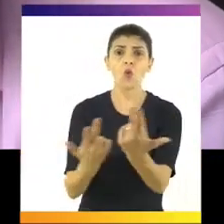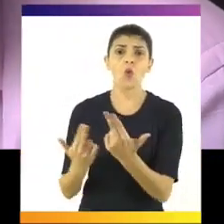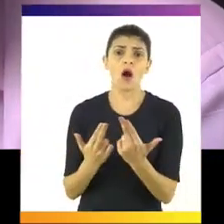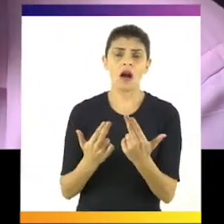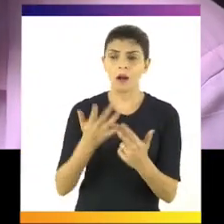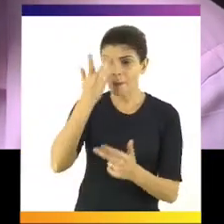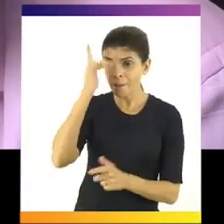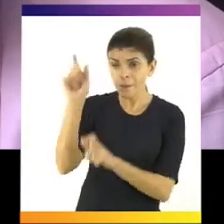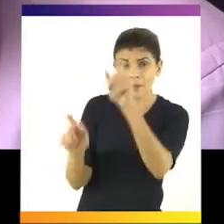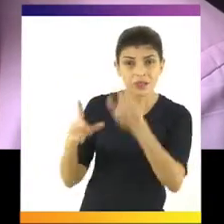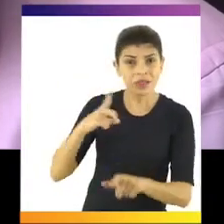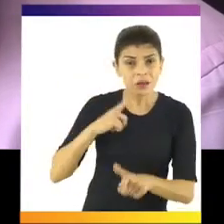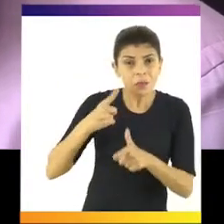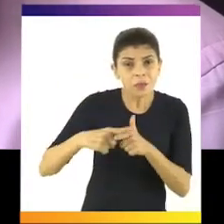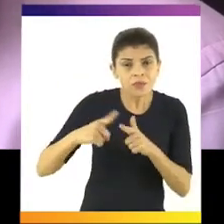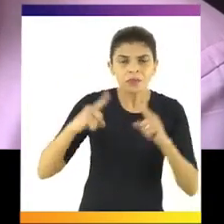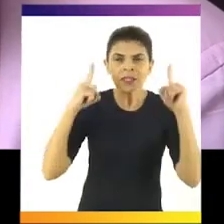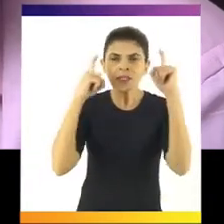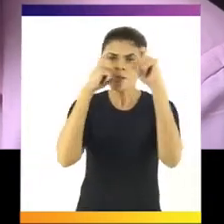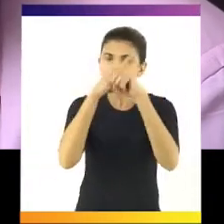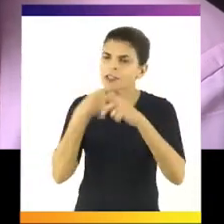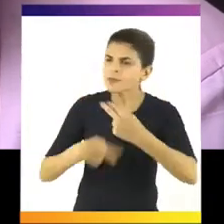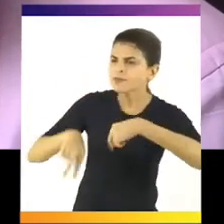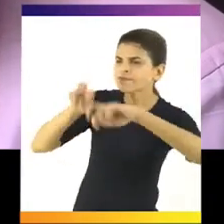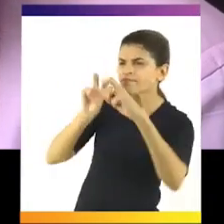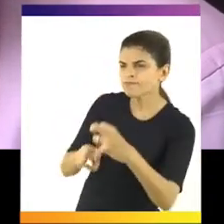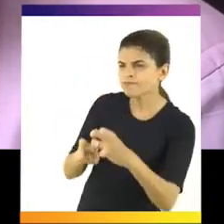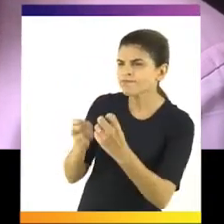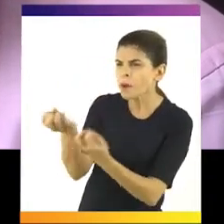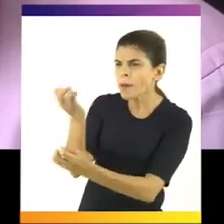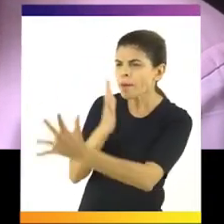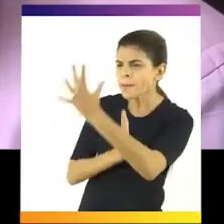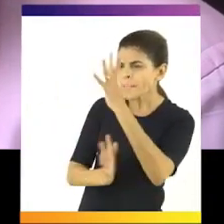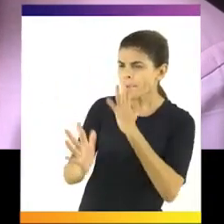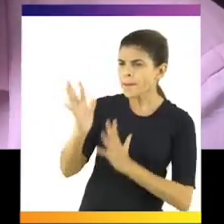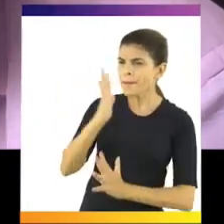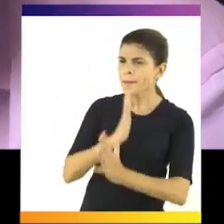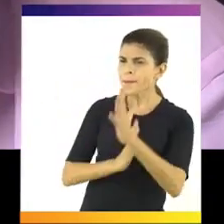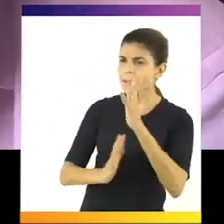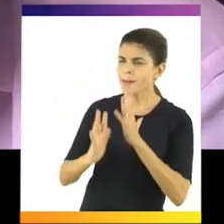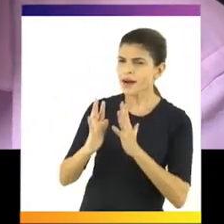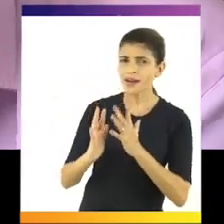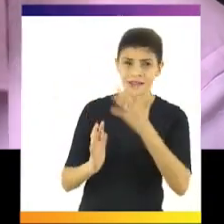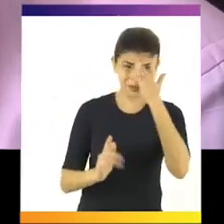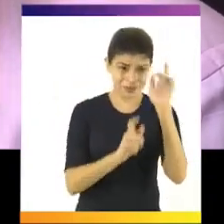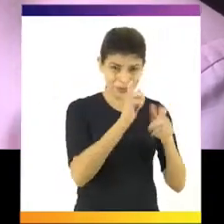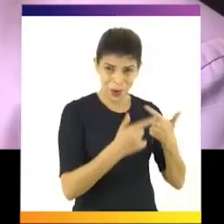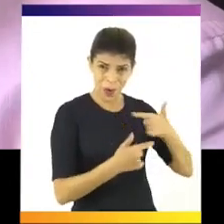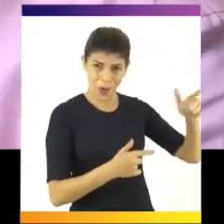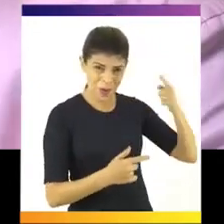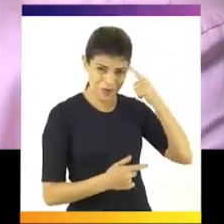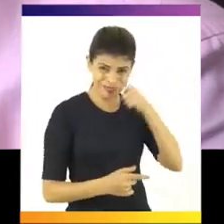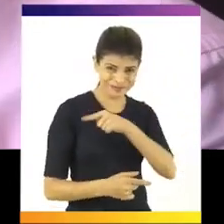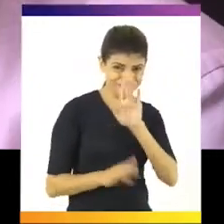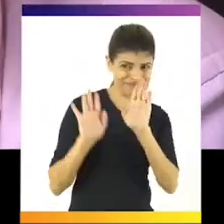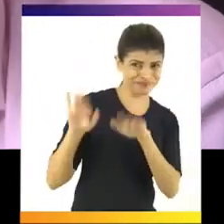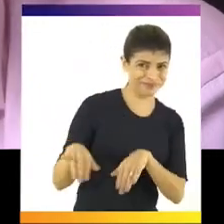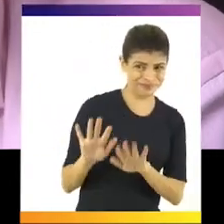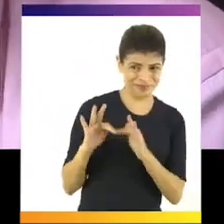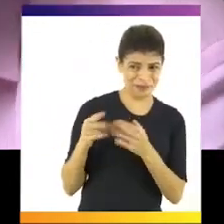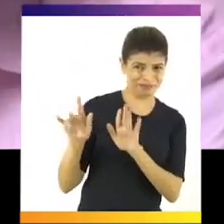Às vezes o problema daquela pessoa, quando você ouve, o errado pensa o seguinte: pô, tá pensando